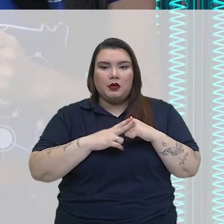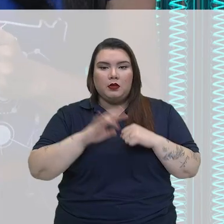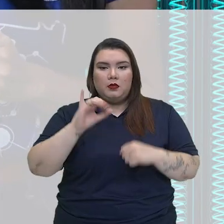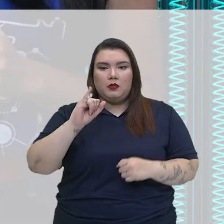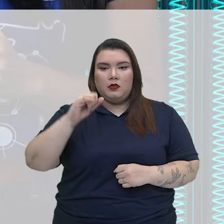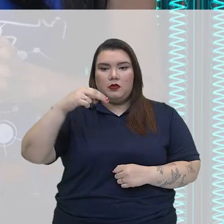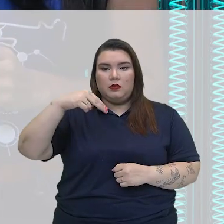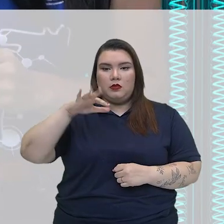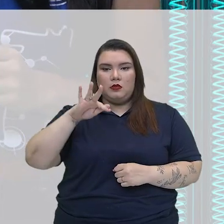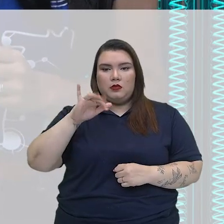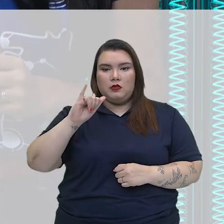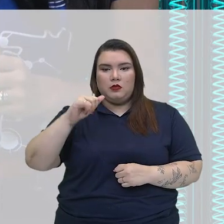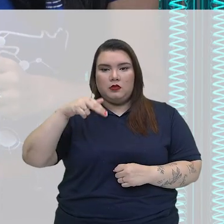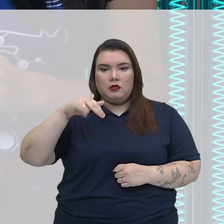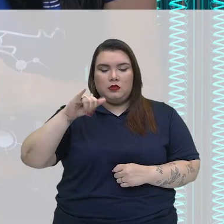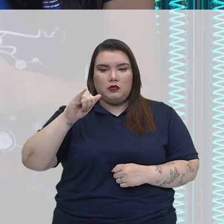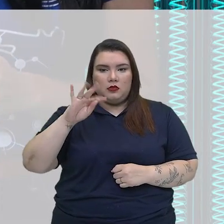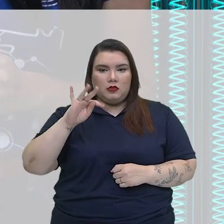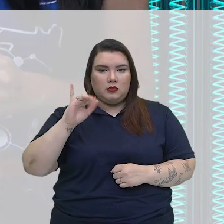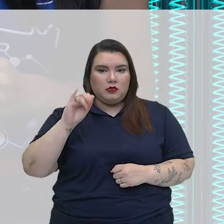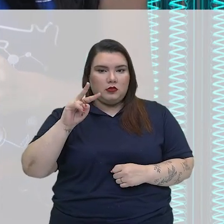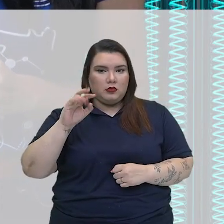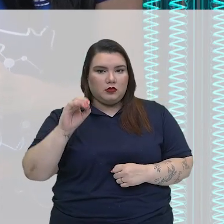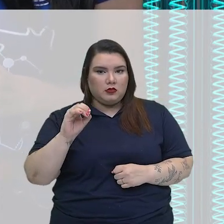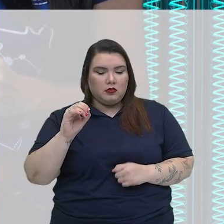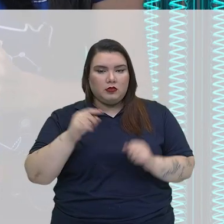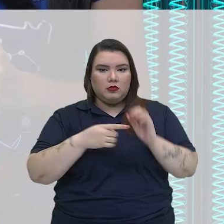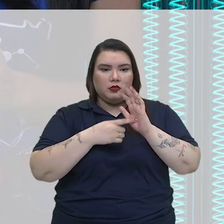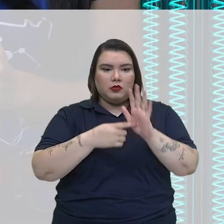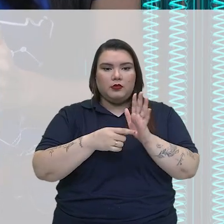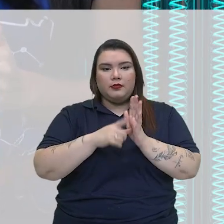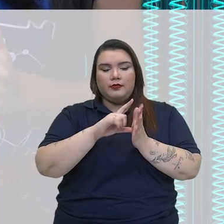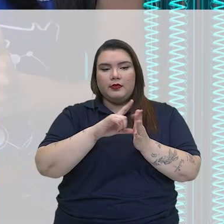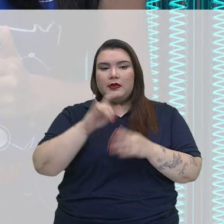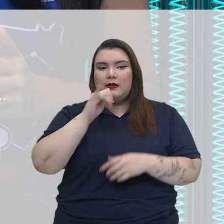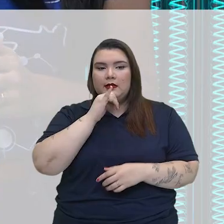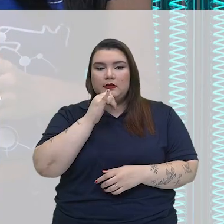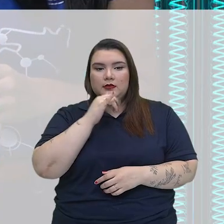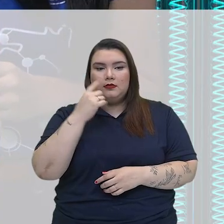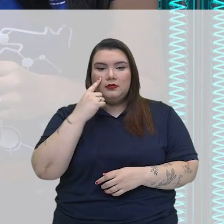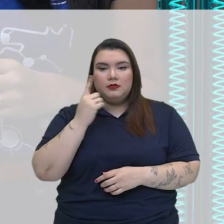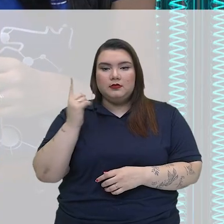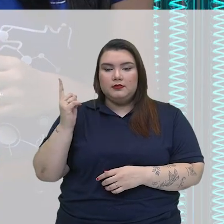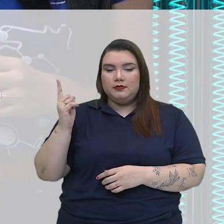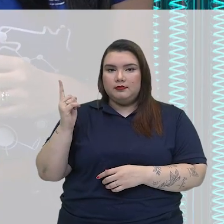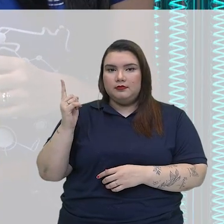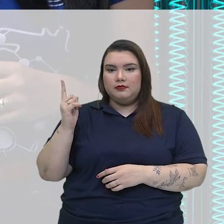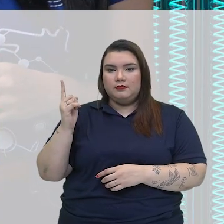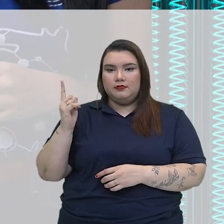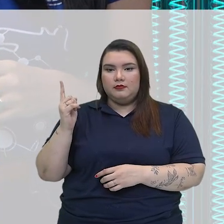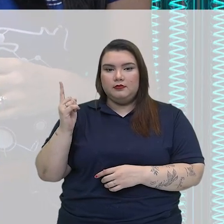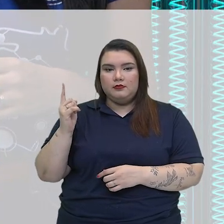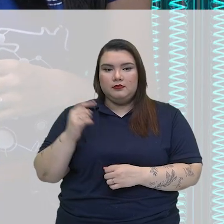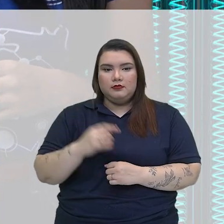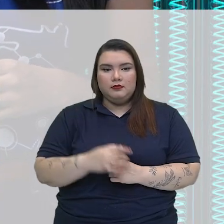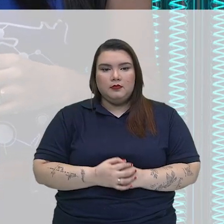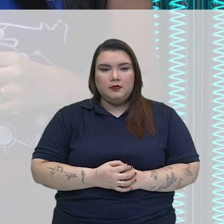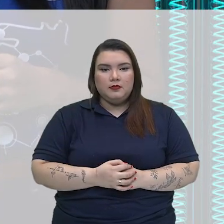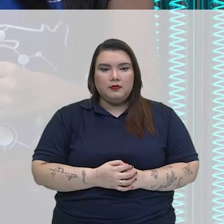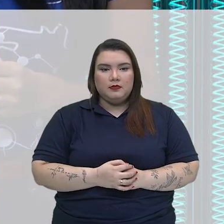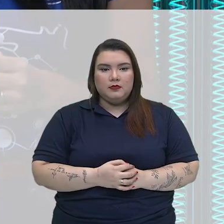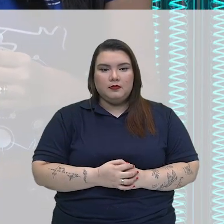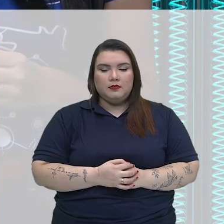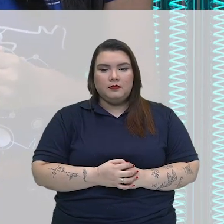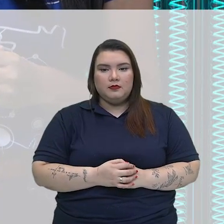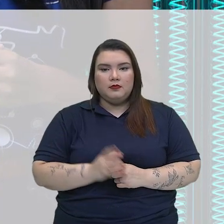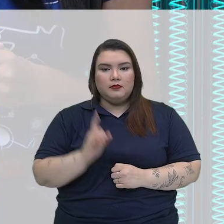verbo é escrito com esse to antes, né? Por exemplo, nós colocamos aqui para vocês to understand.